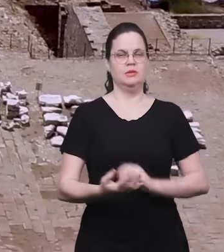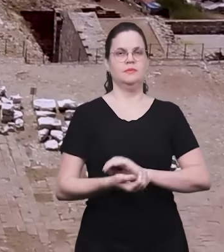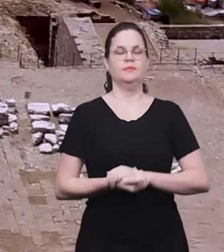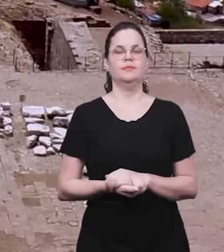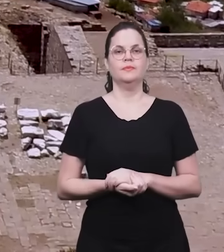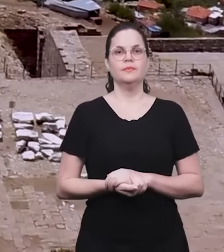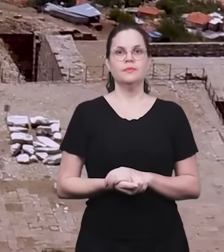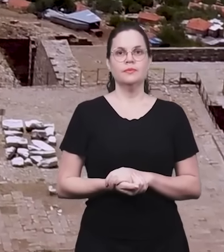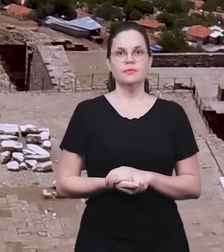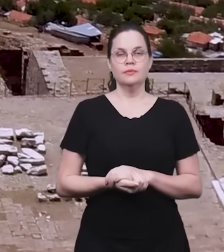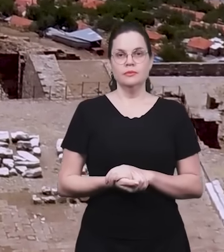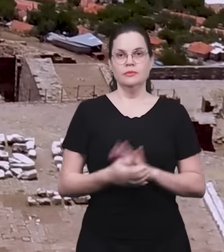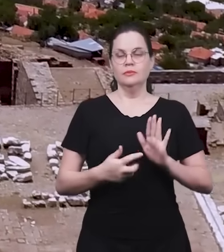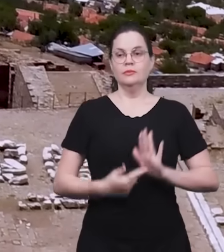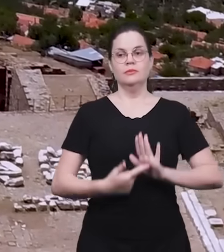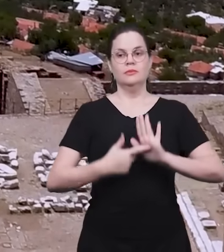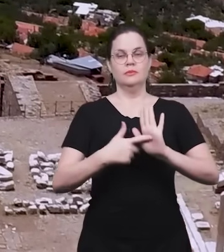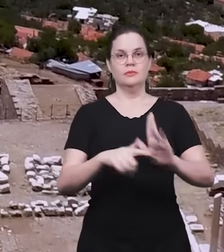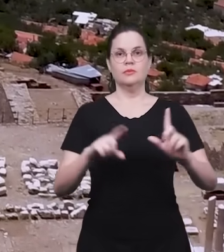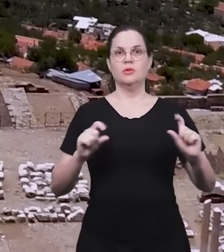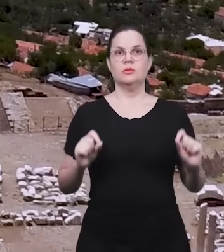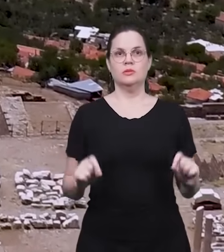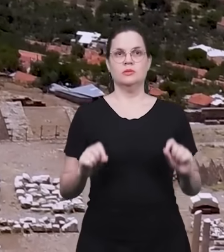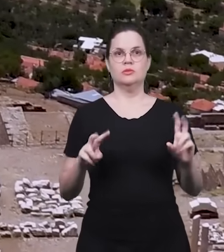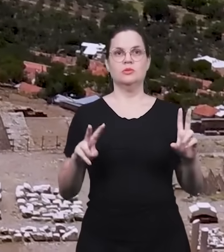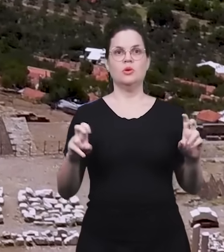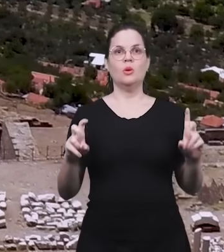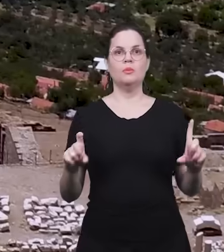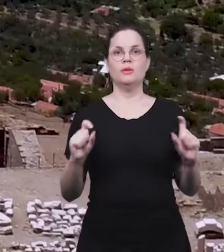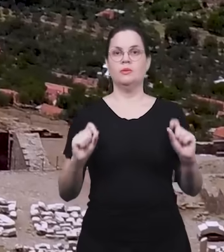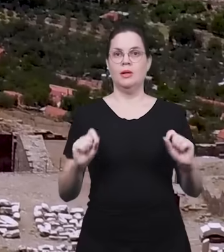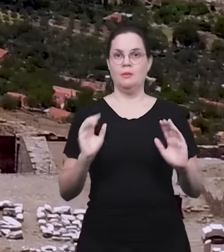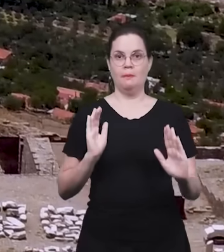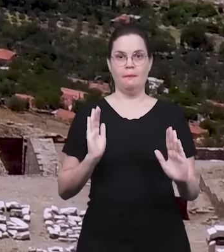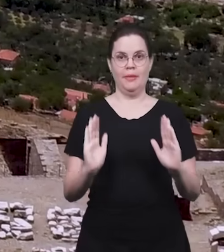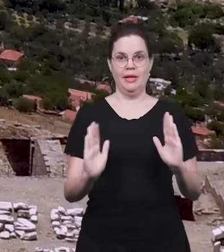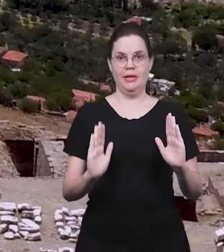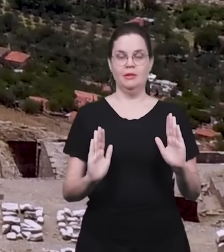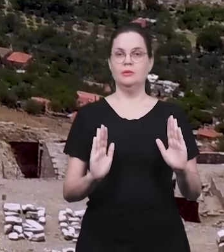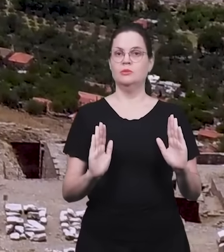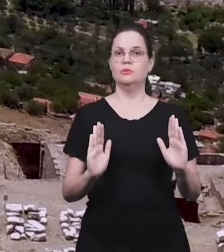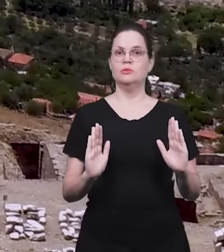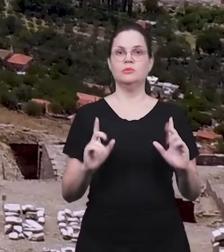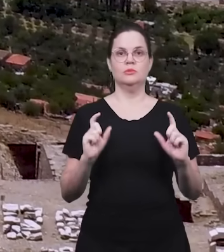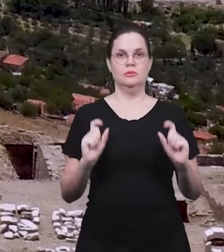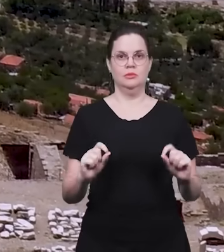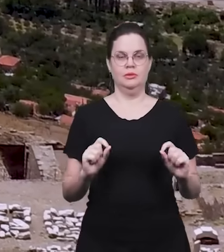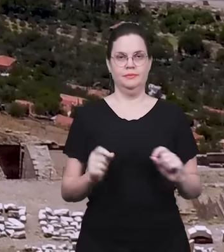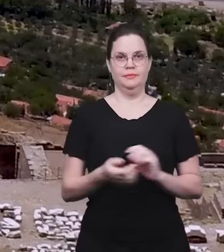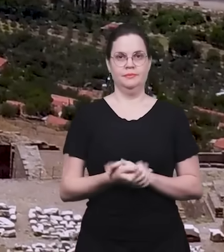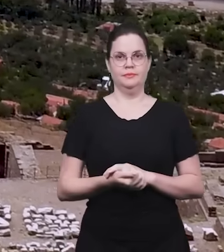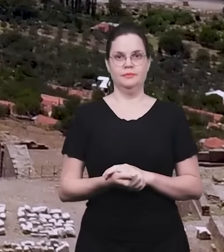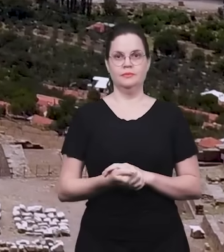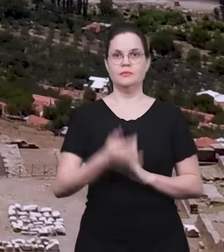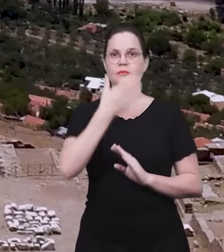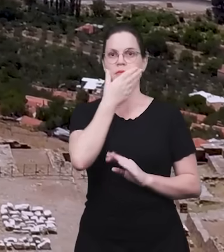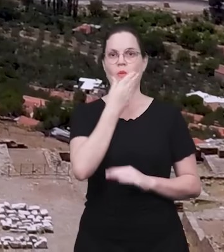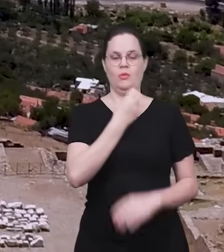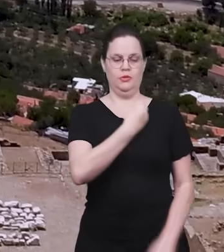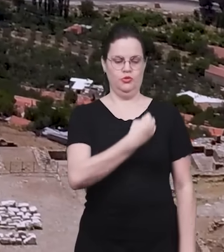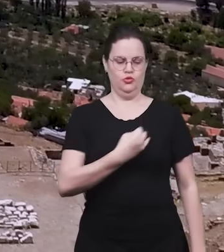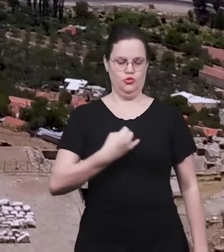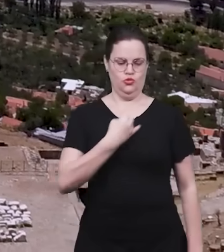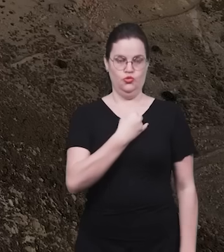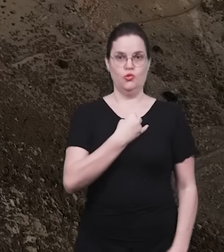verso 14, está falando a respeito de um momento quando